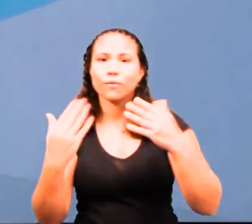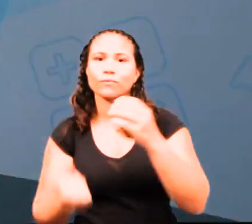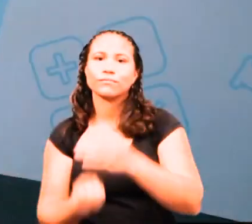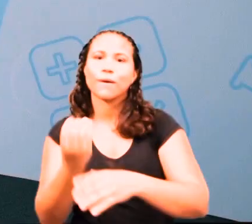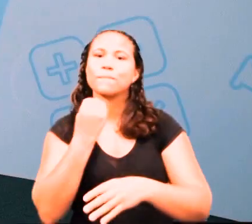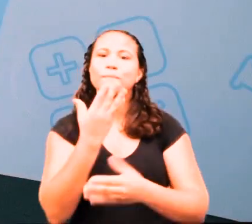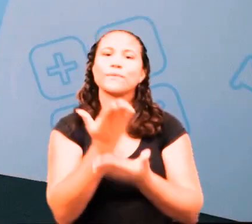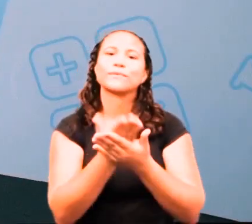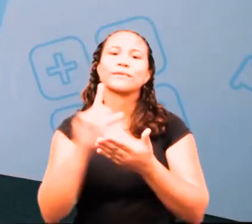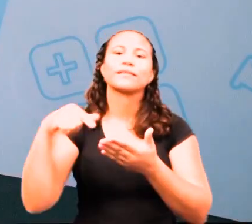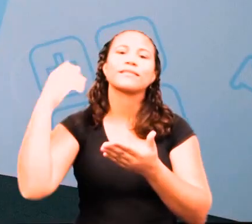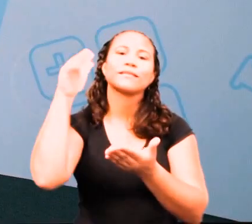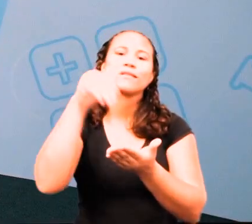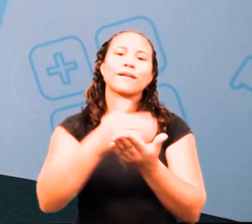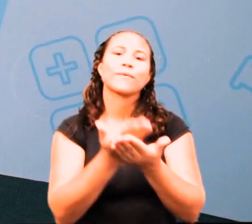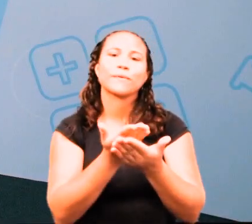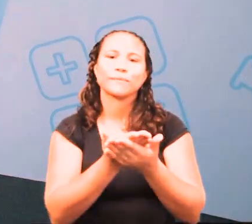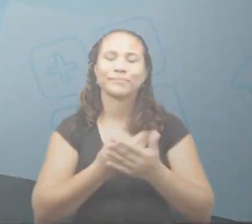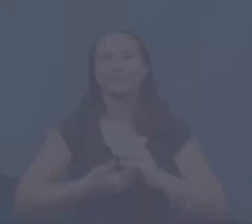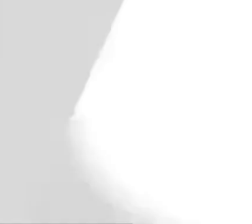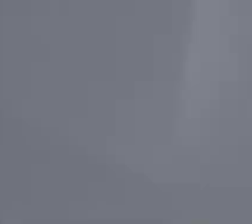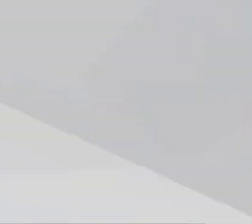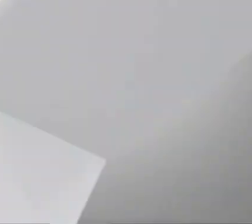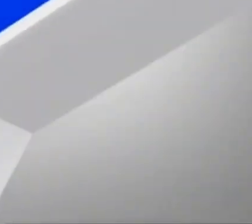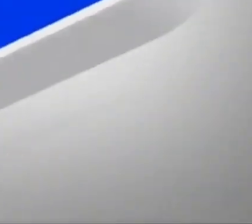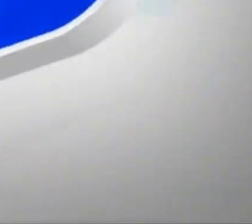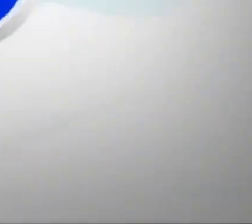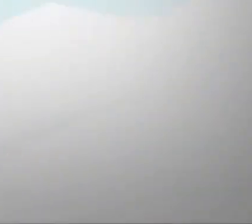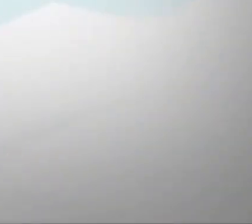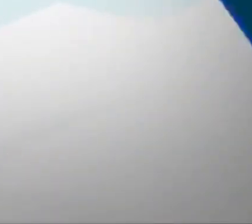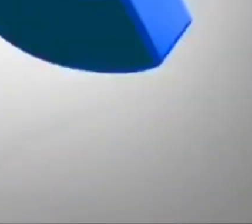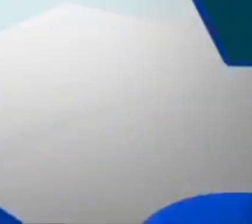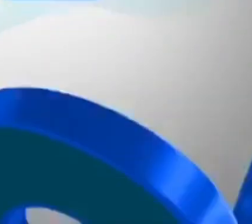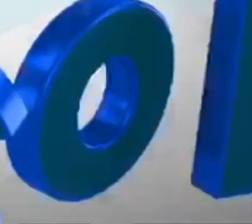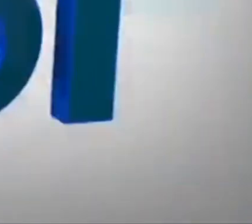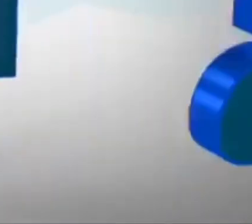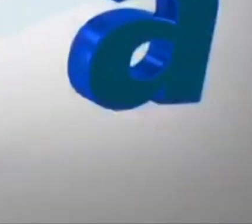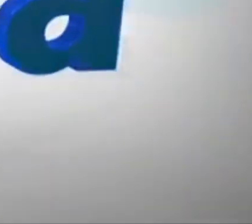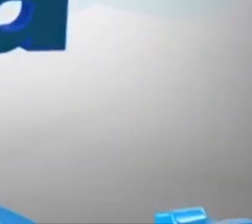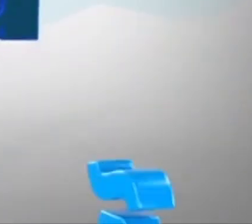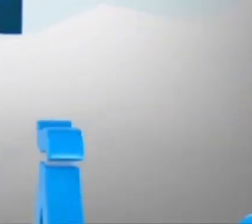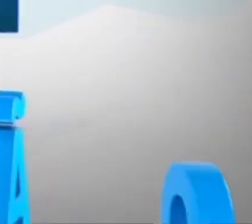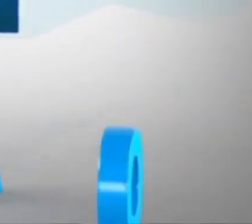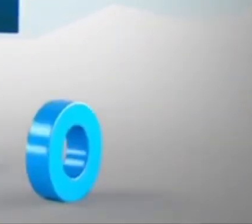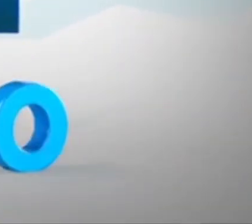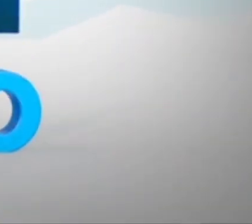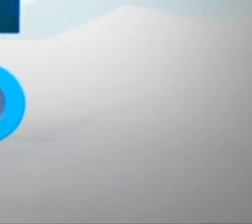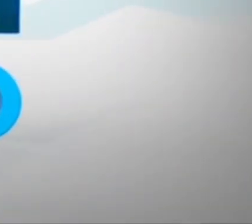Então, bom estudo e até a próxima aula.